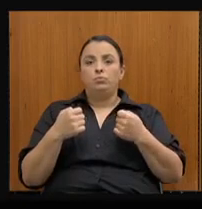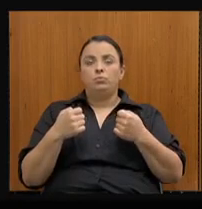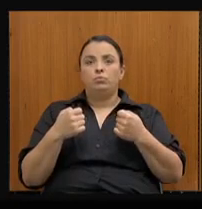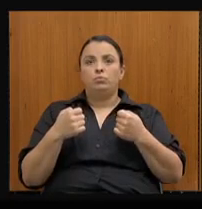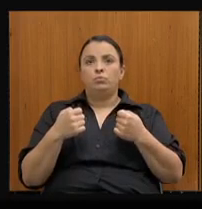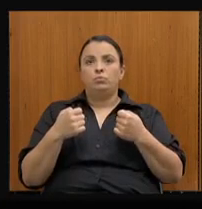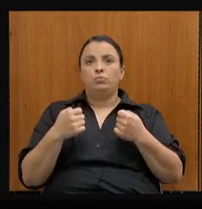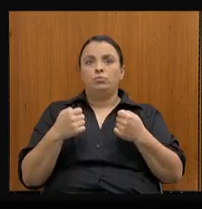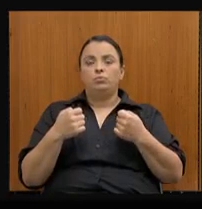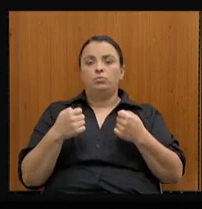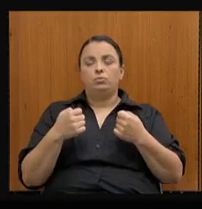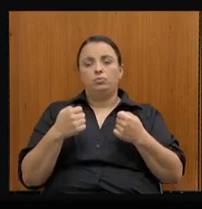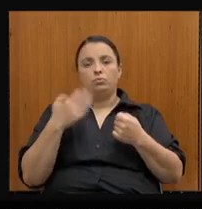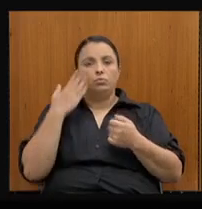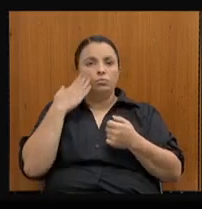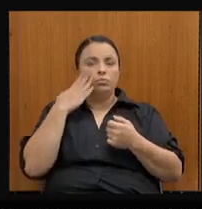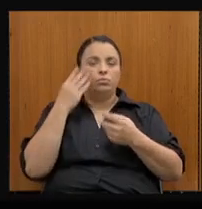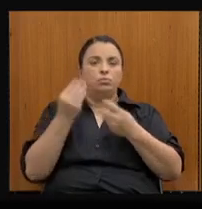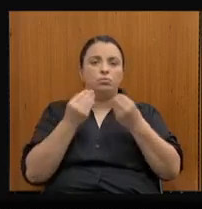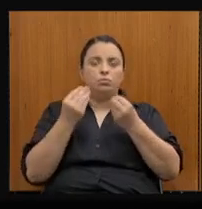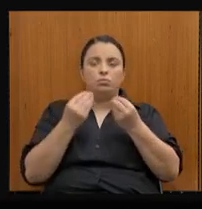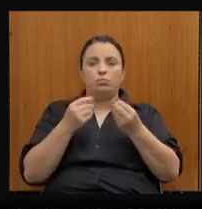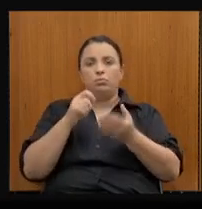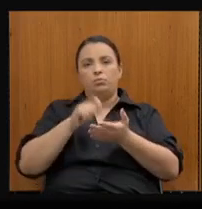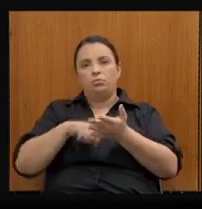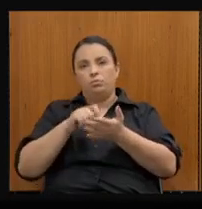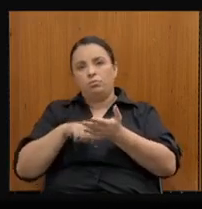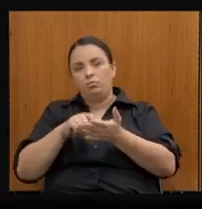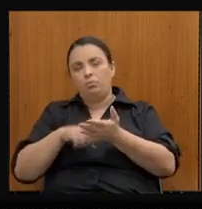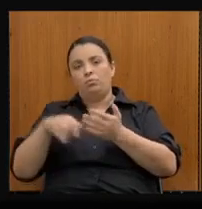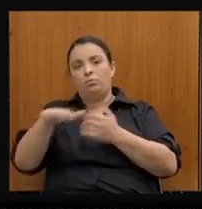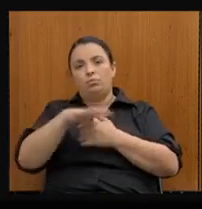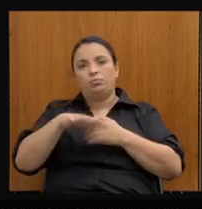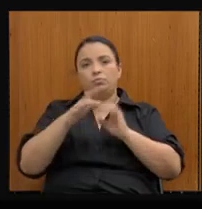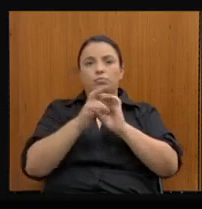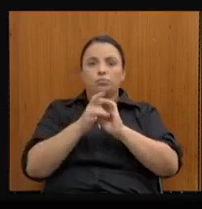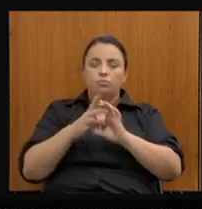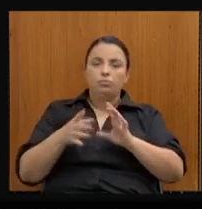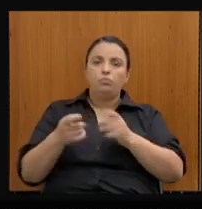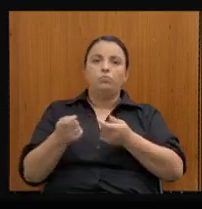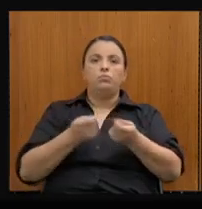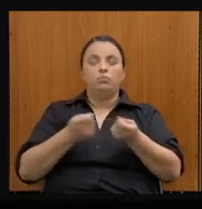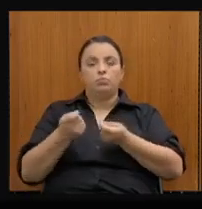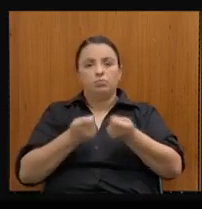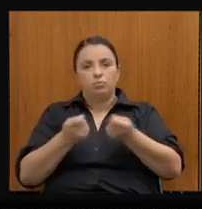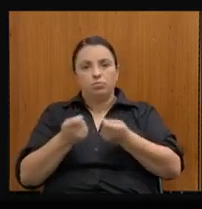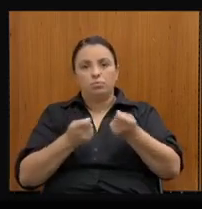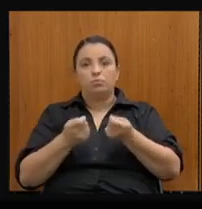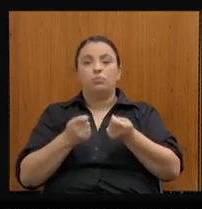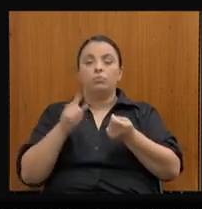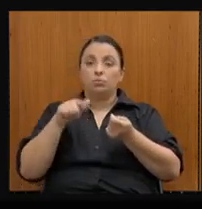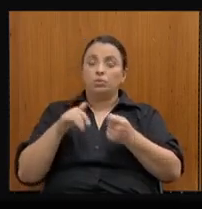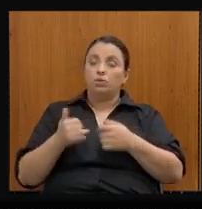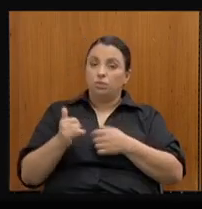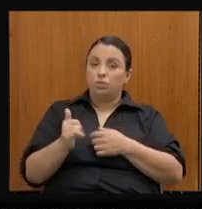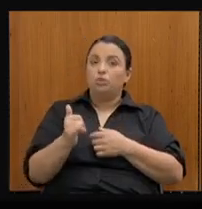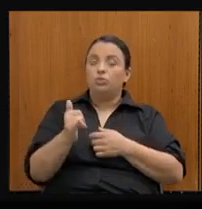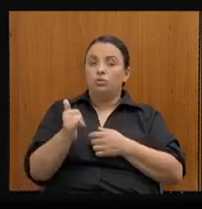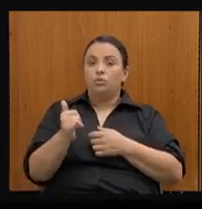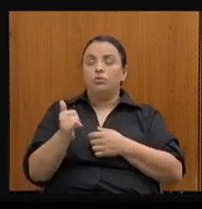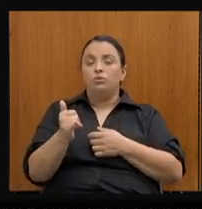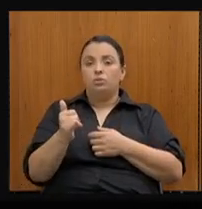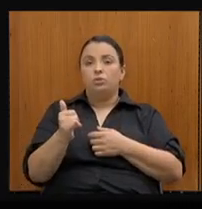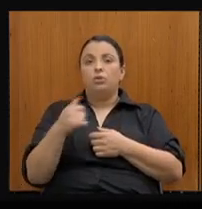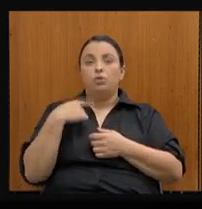própria contratação no ambiente livre de negociação no mercado livre de energia elétrica nós temos visto aí as